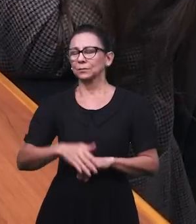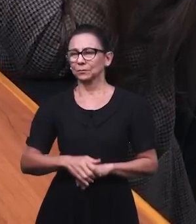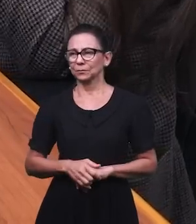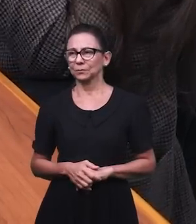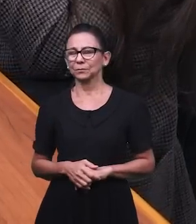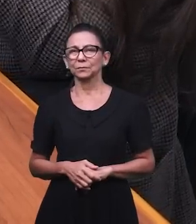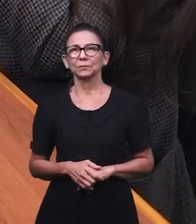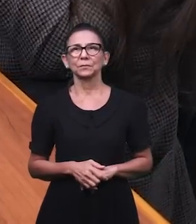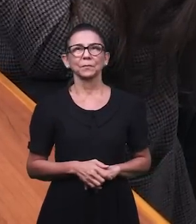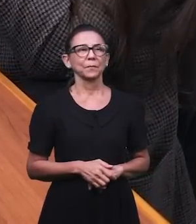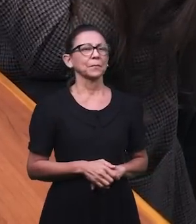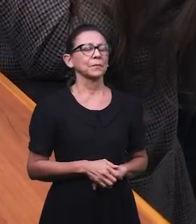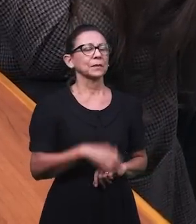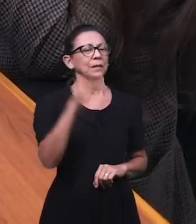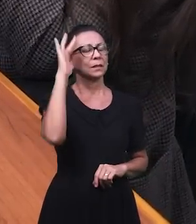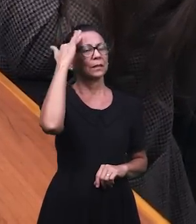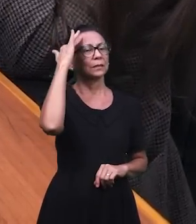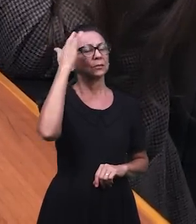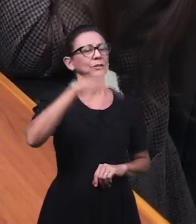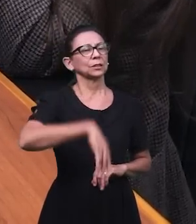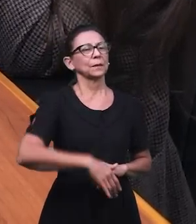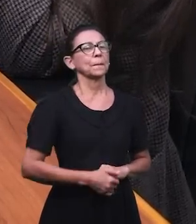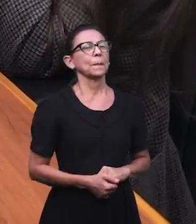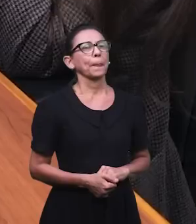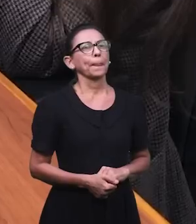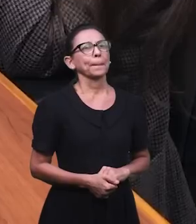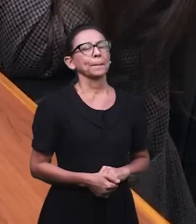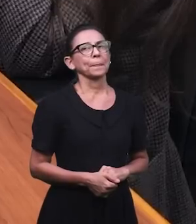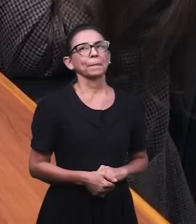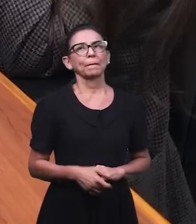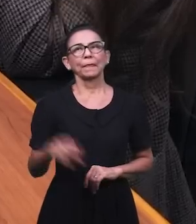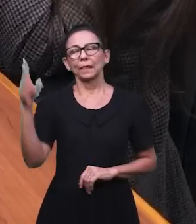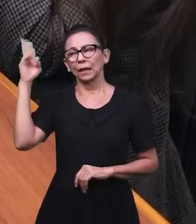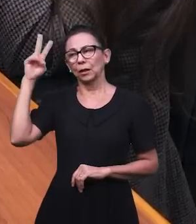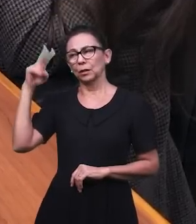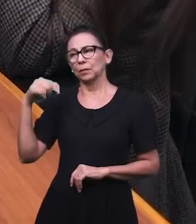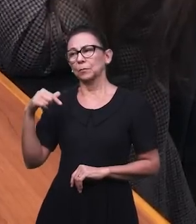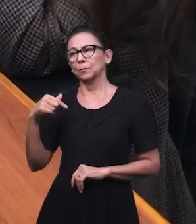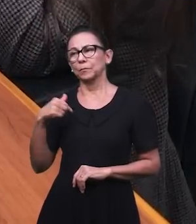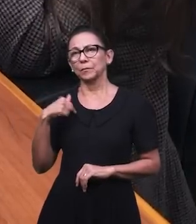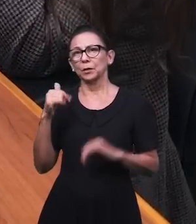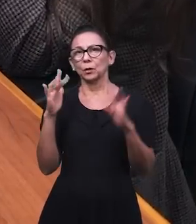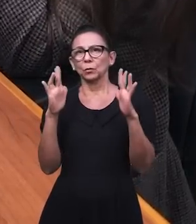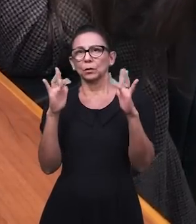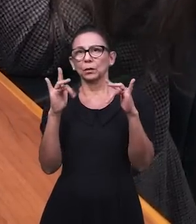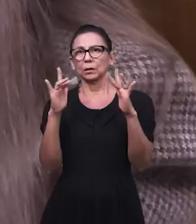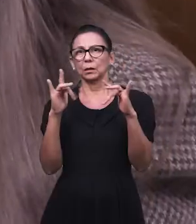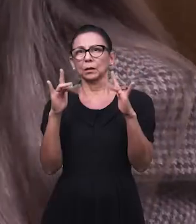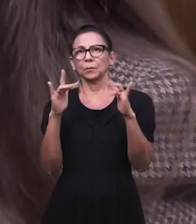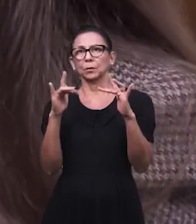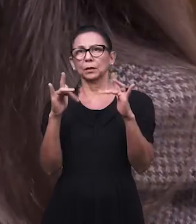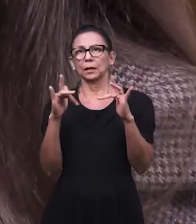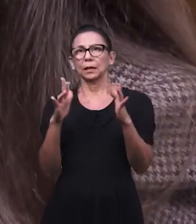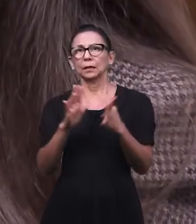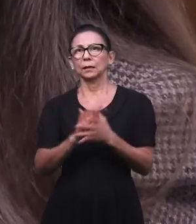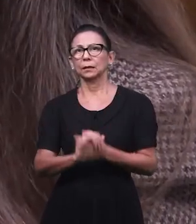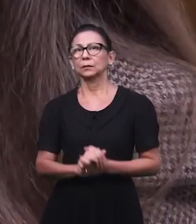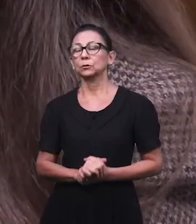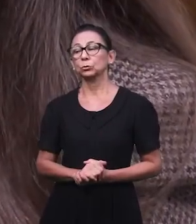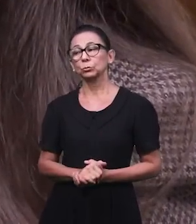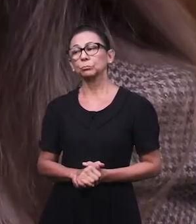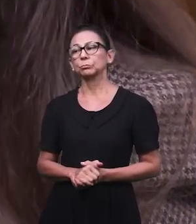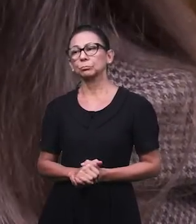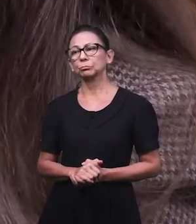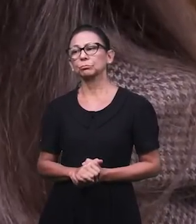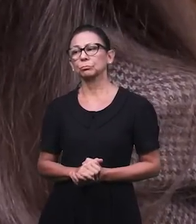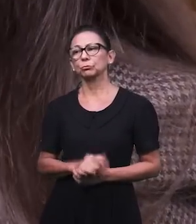você entendia que era? Eu acredito que eu lembro na minha época, eu namorava com meu marido Eu acho que para mim